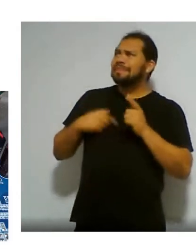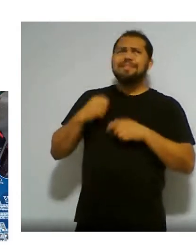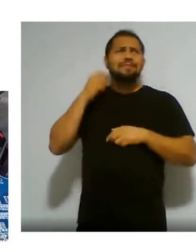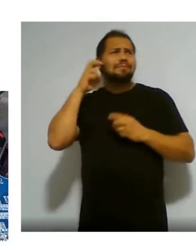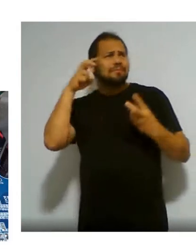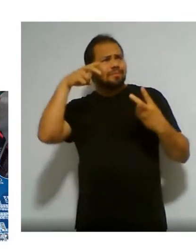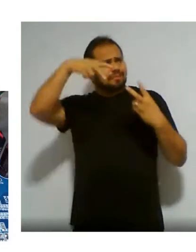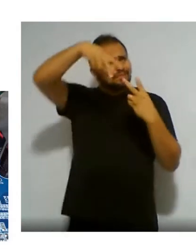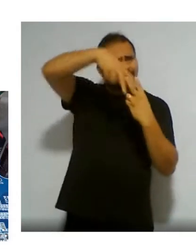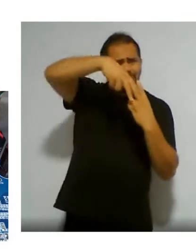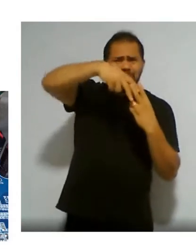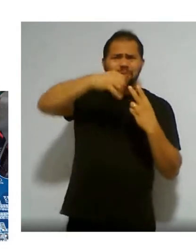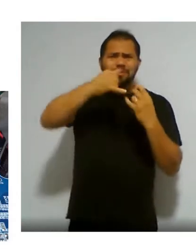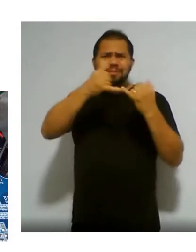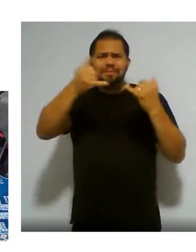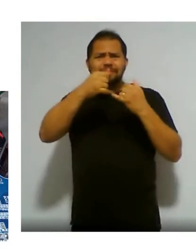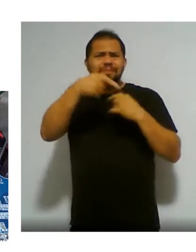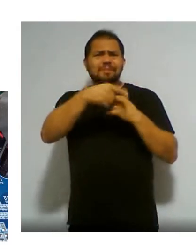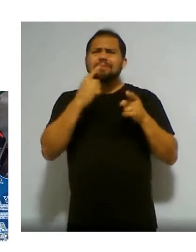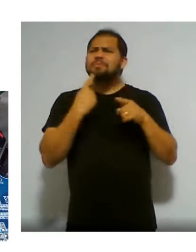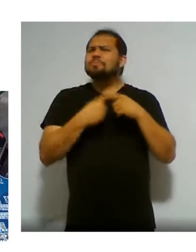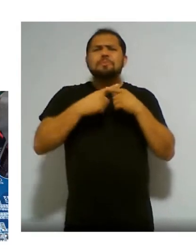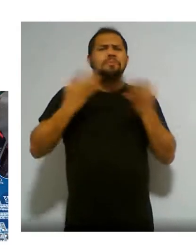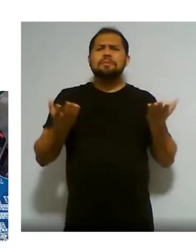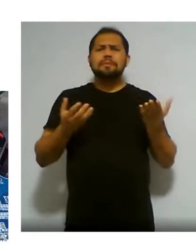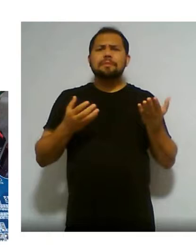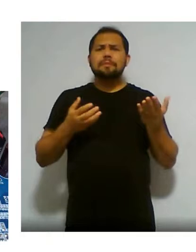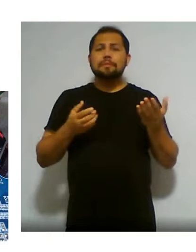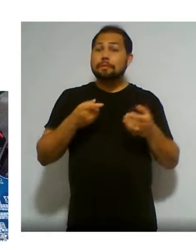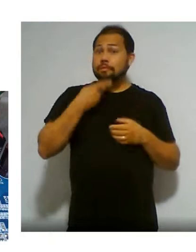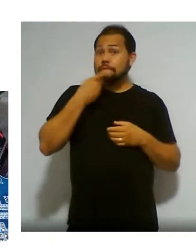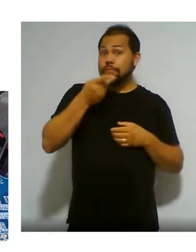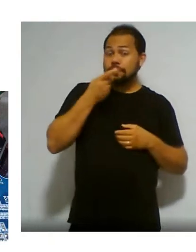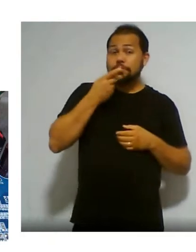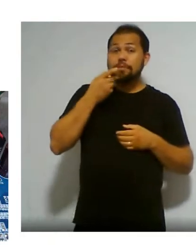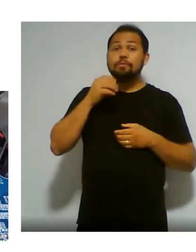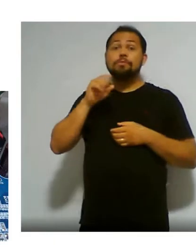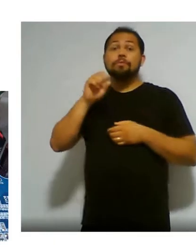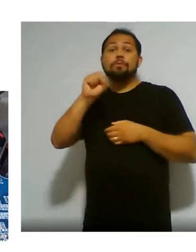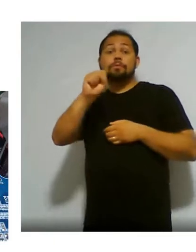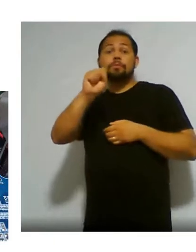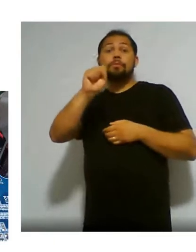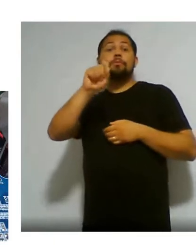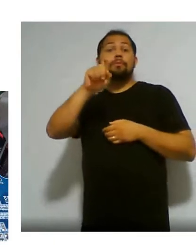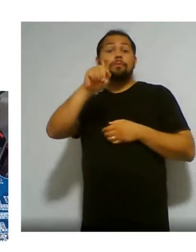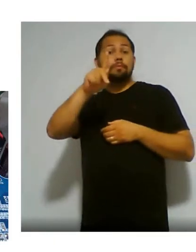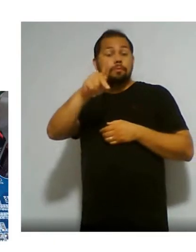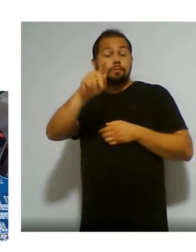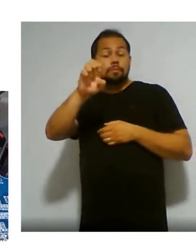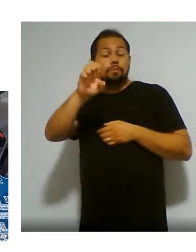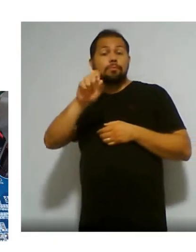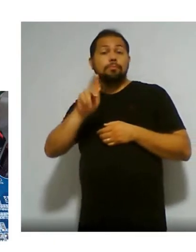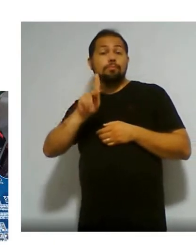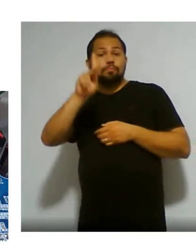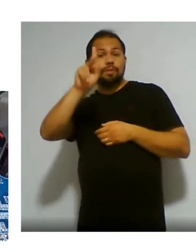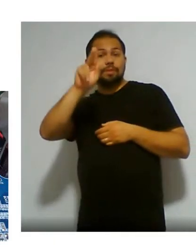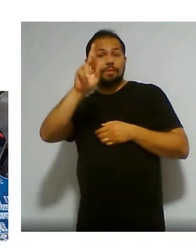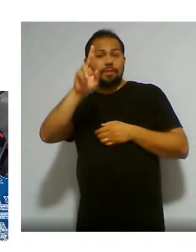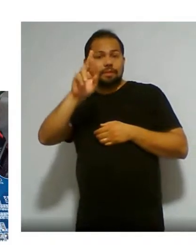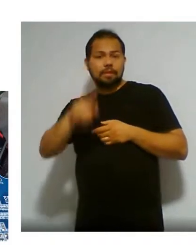local do falante, do speaker, né? Pode ser o speaker que vem no gabinete, por